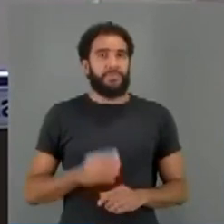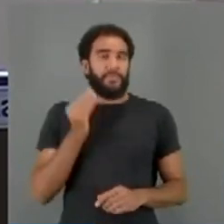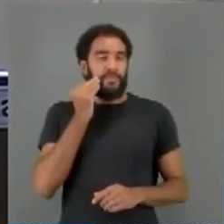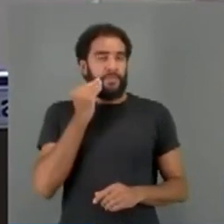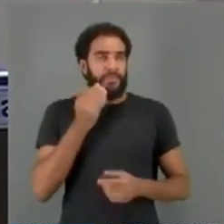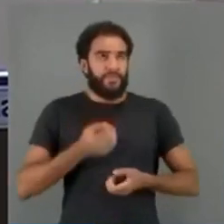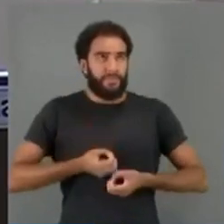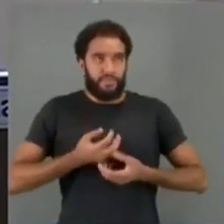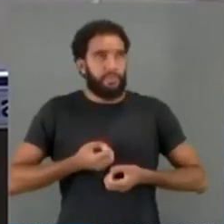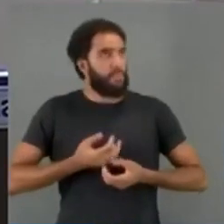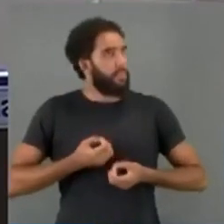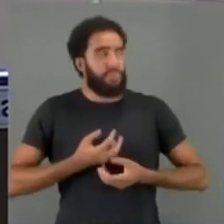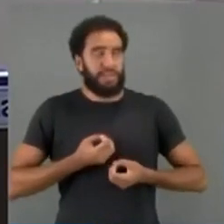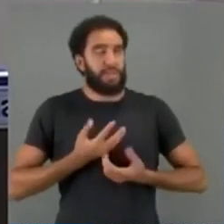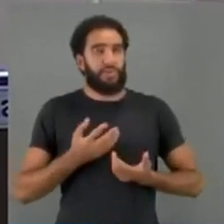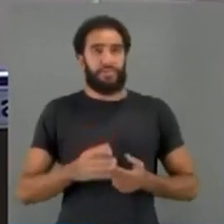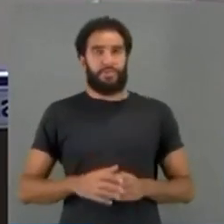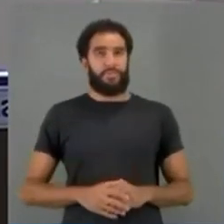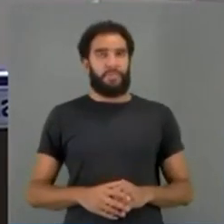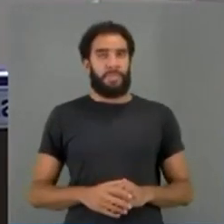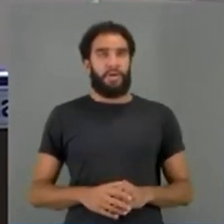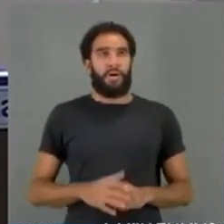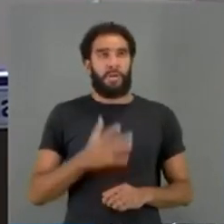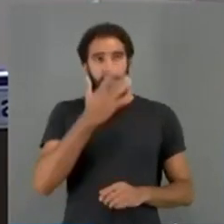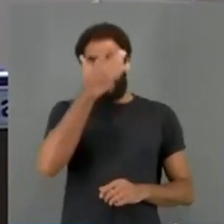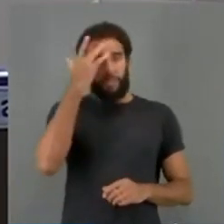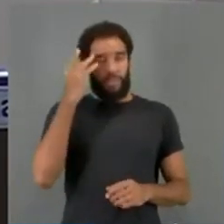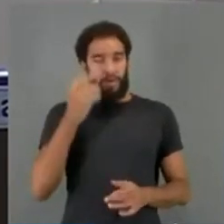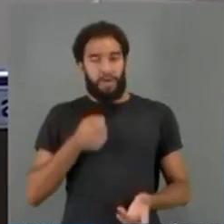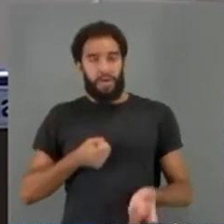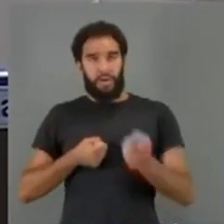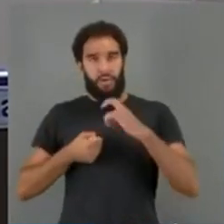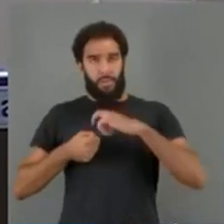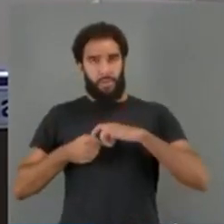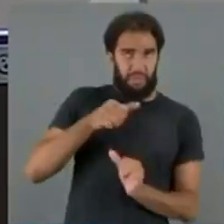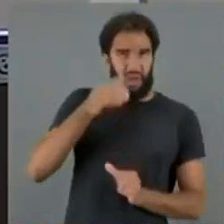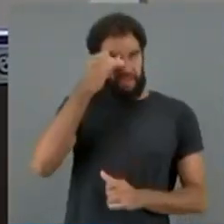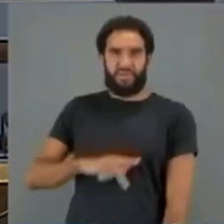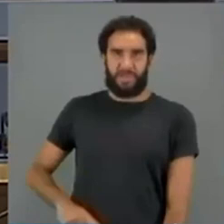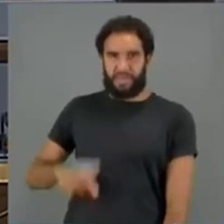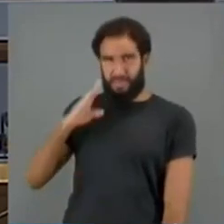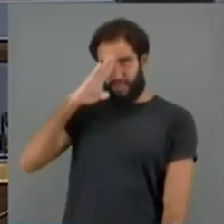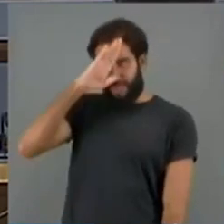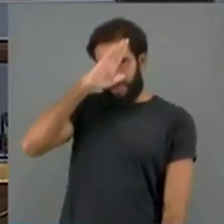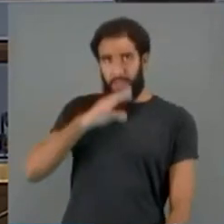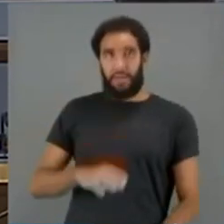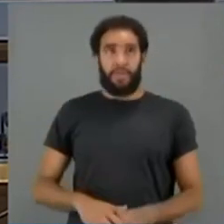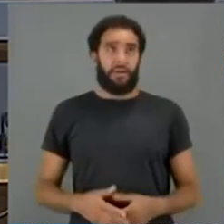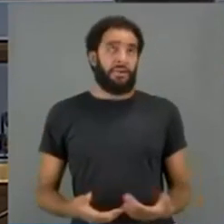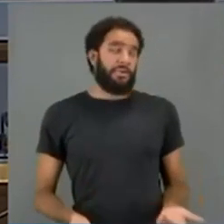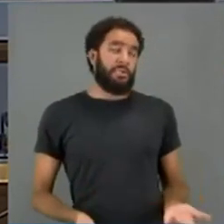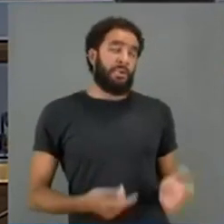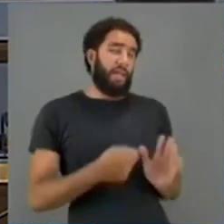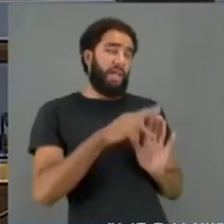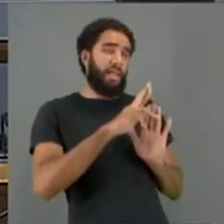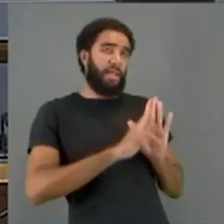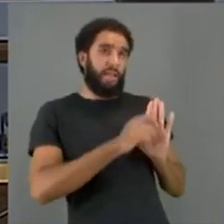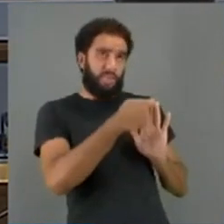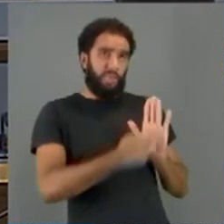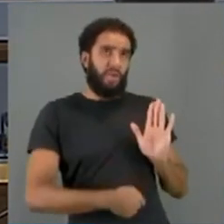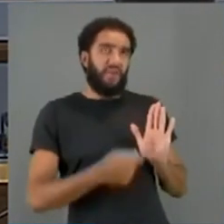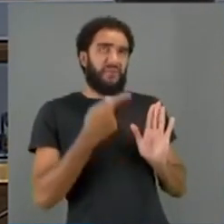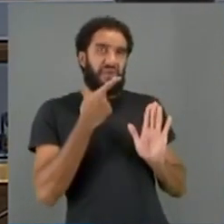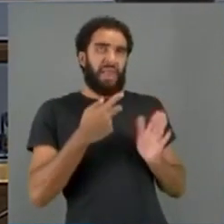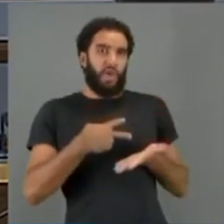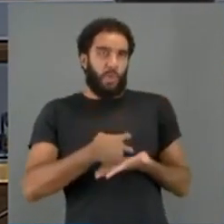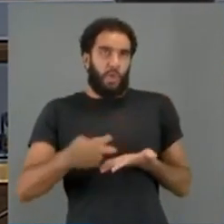poder apaziguar aquilo e as pessoas voltarem às suas casas e seguir a vida normal. Senhor relator, em nenhum momento eu falei golpe, eu